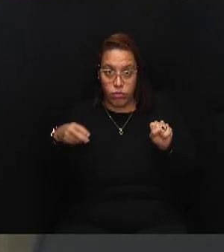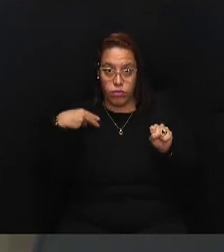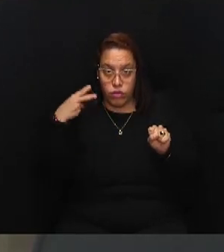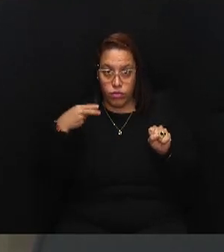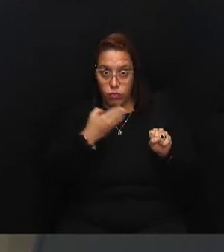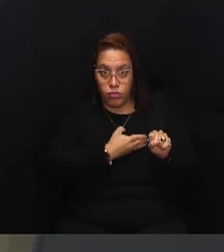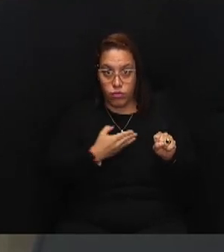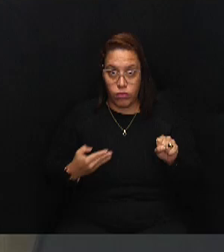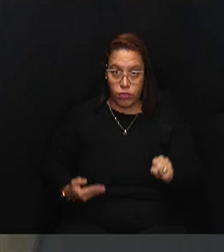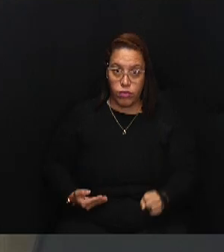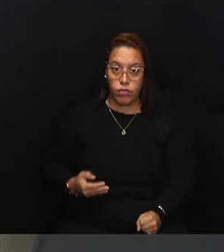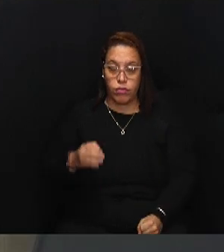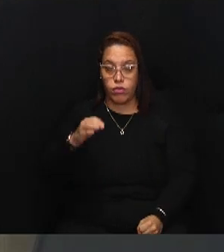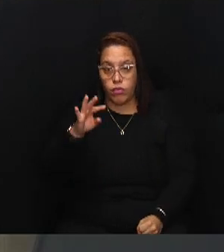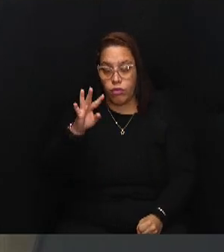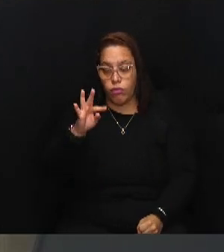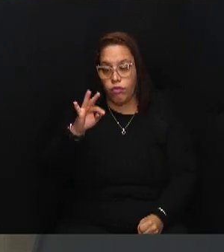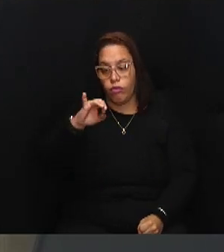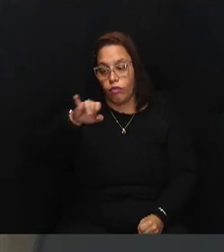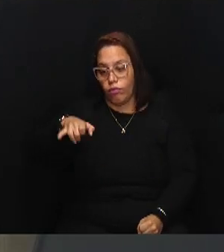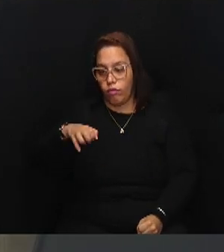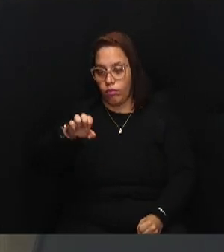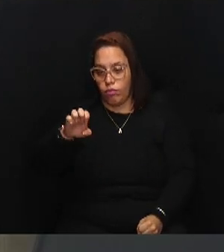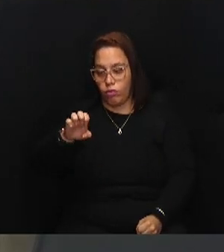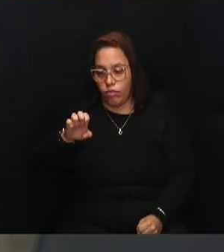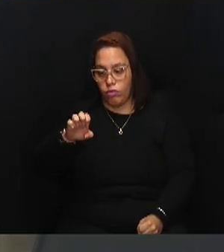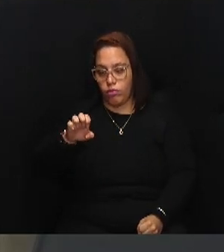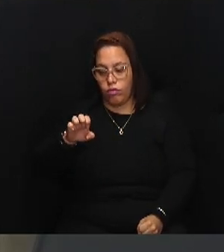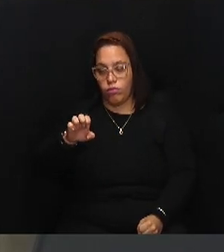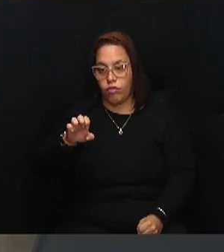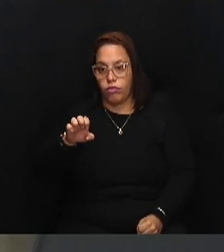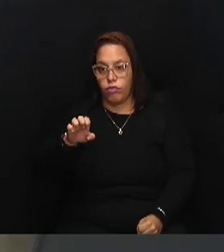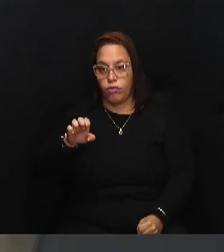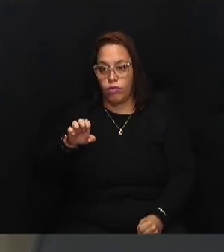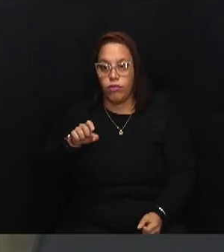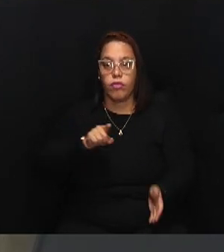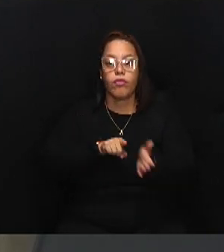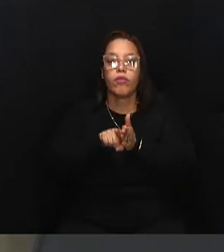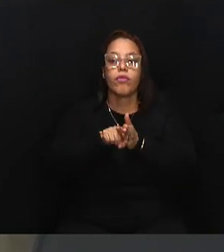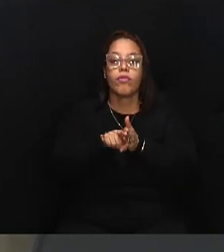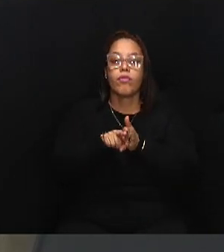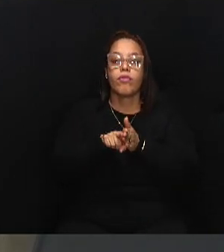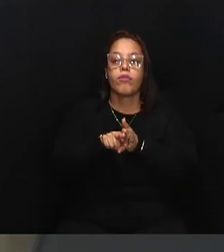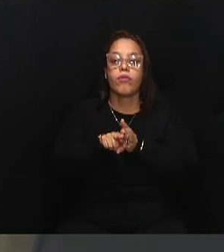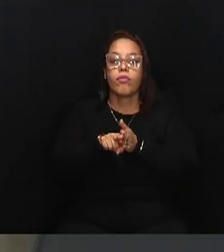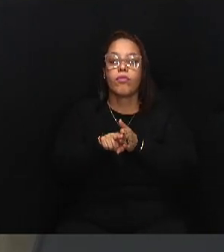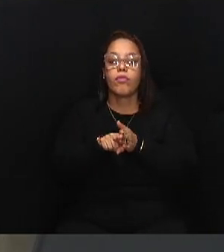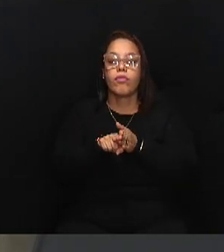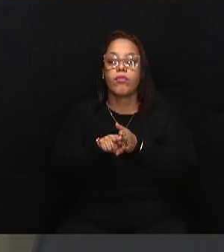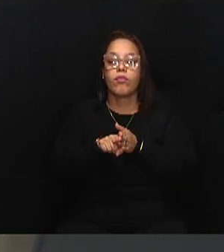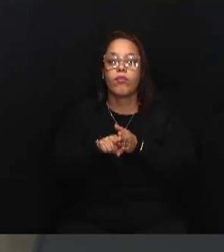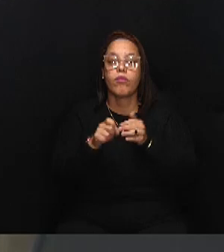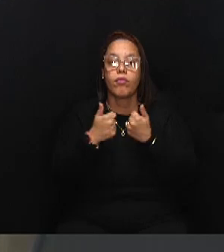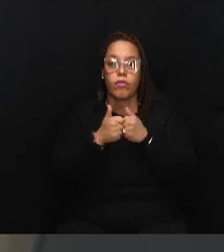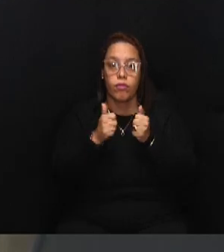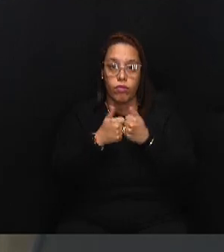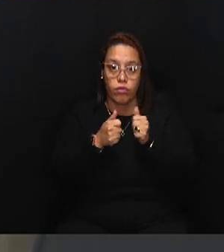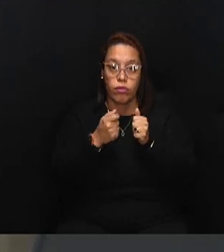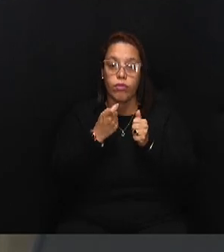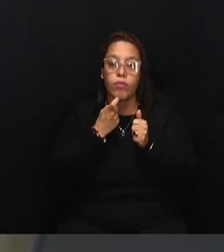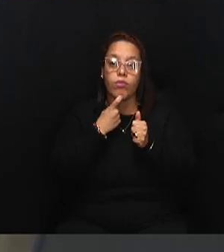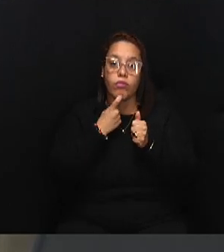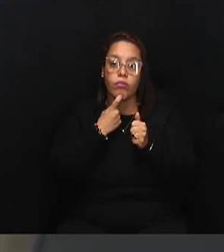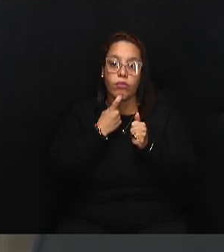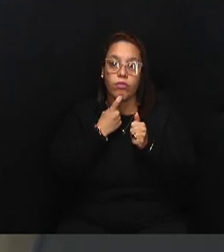no TJE. Aí o que acontece? A pergunta é essa: pega um ônibus em